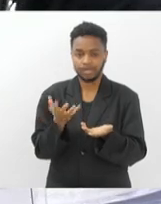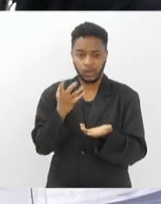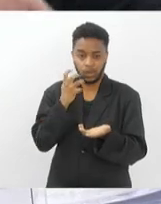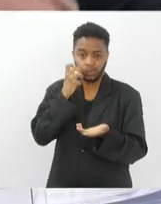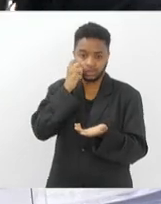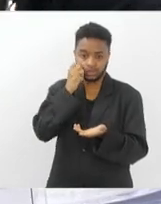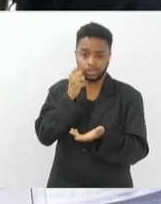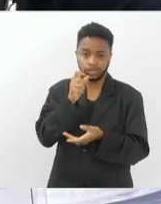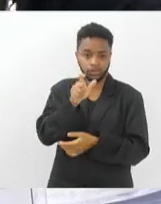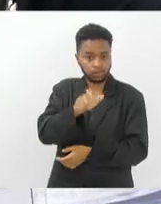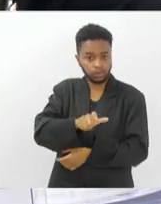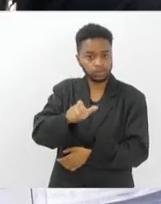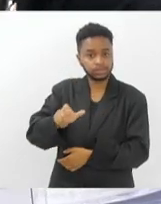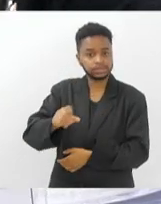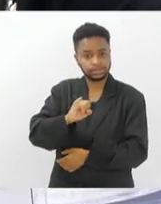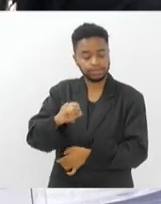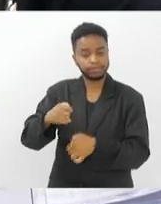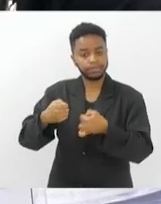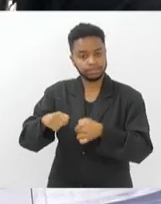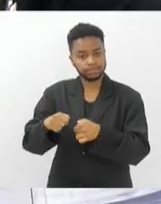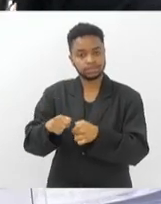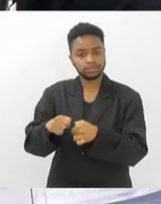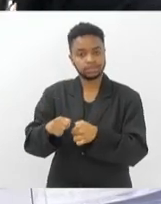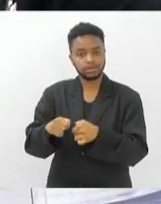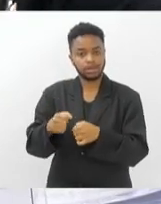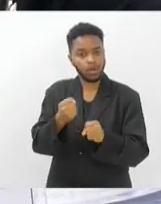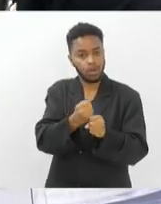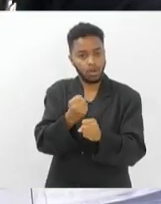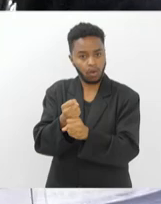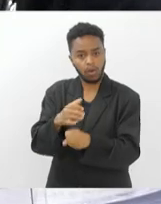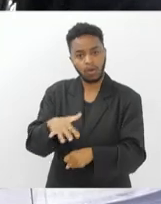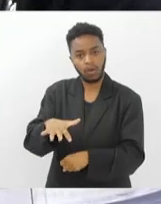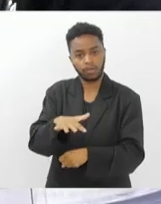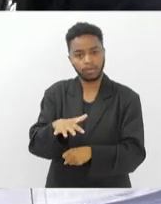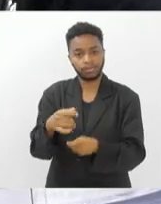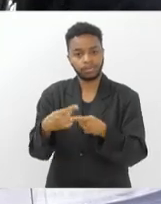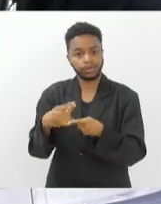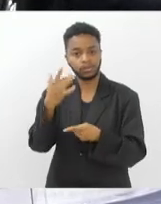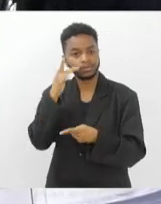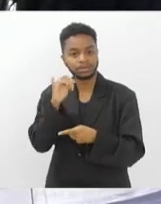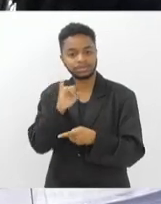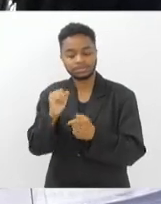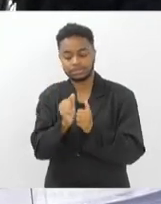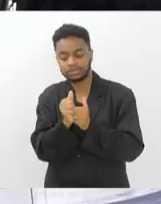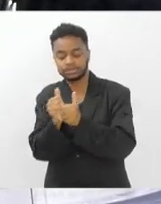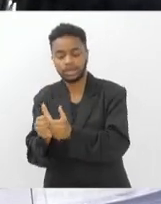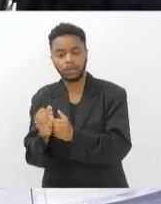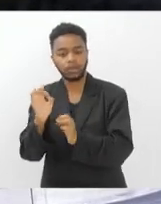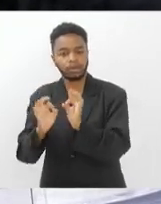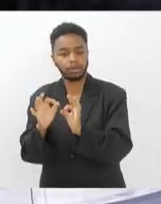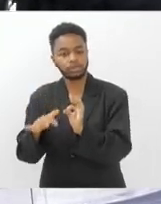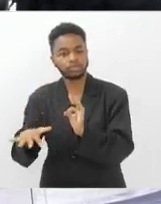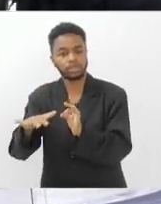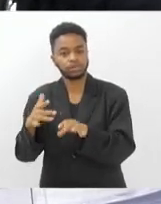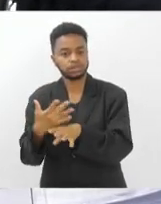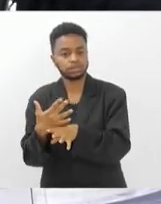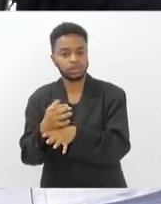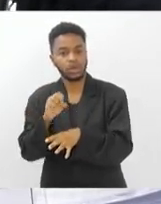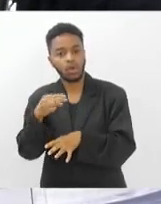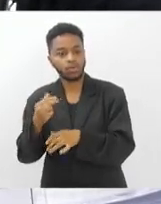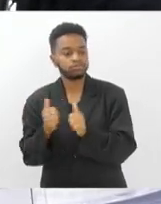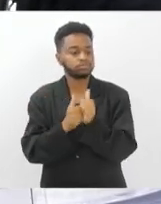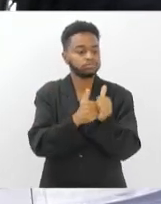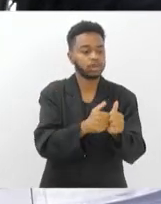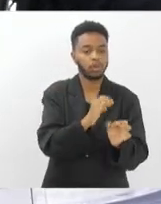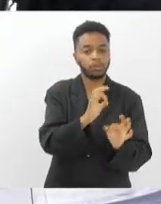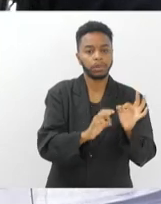constrangedoras para aqueles que precisam ocupar o solo e ora não sabe se olha pelo plano diretor, ora se olha pelo plano de manejo. A